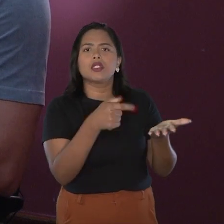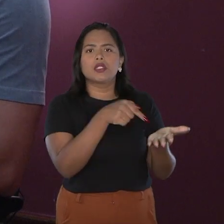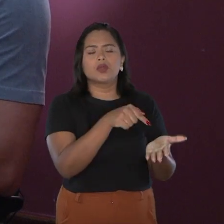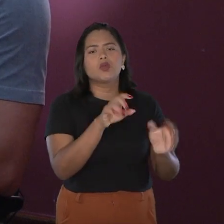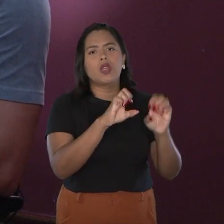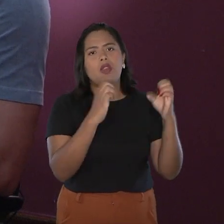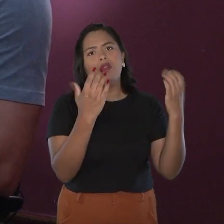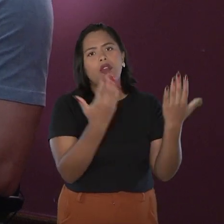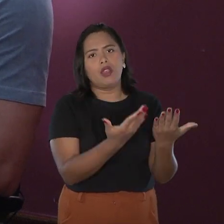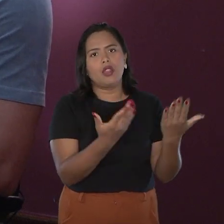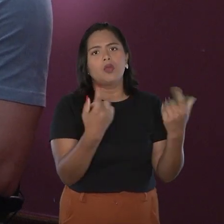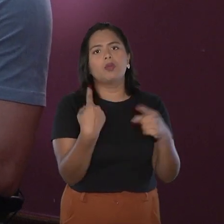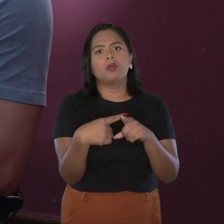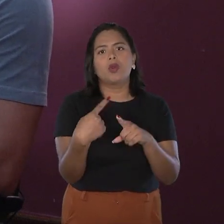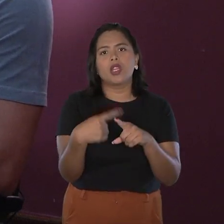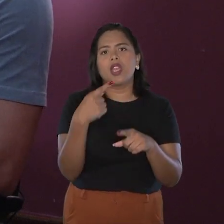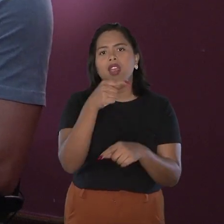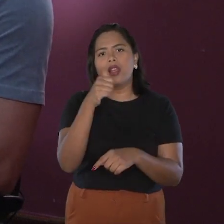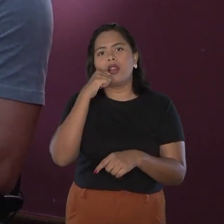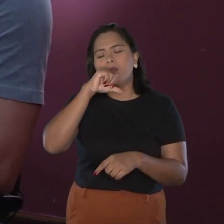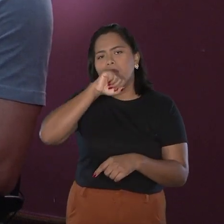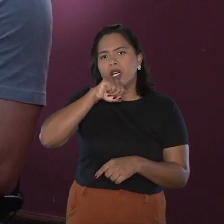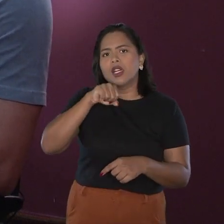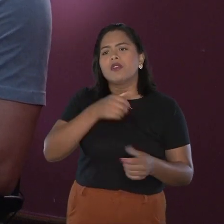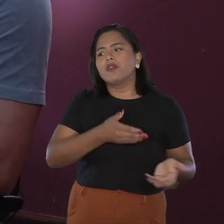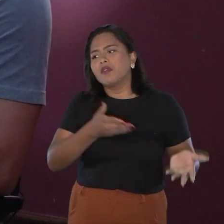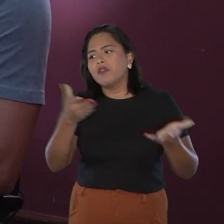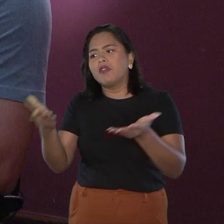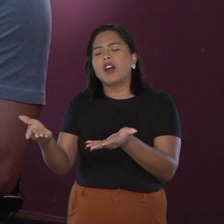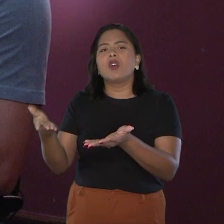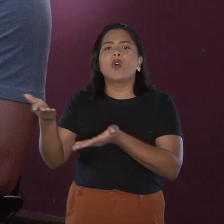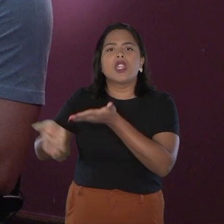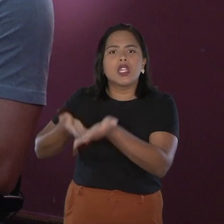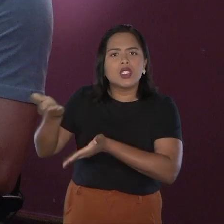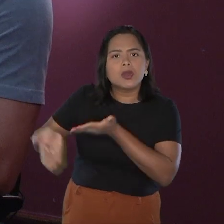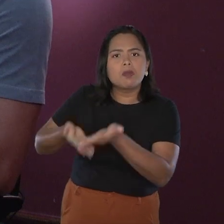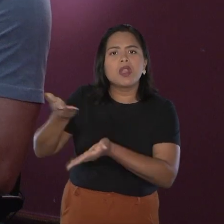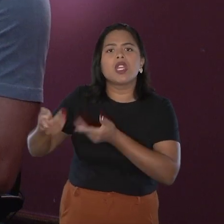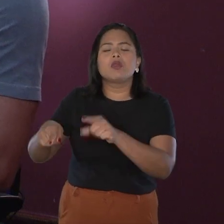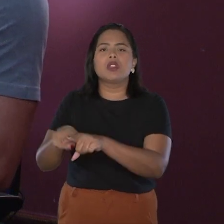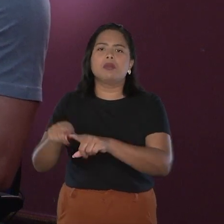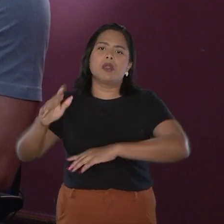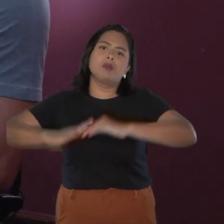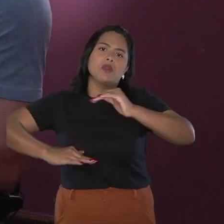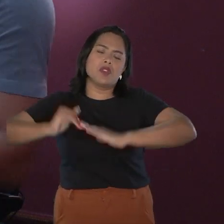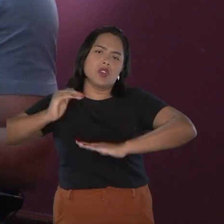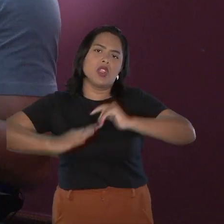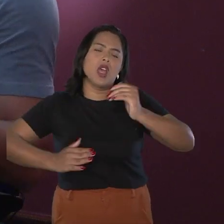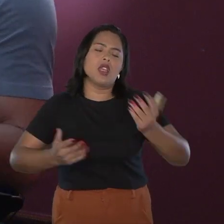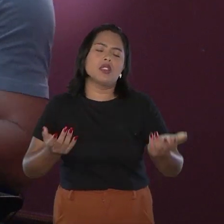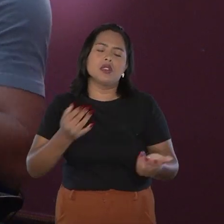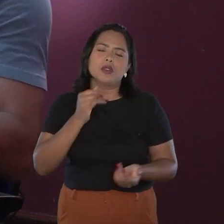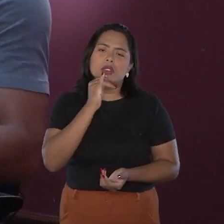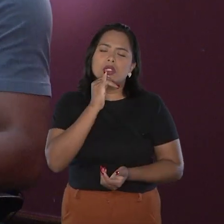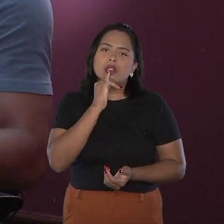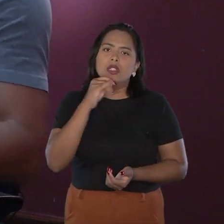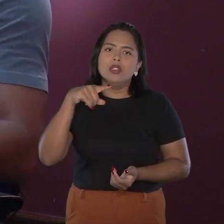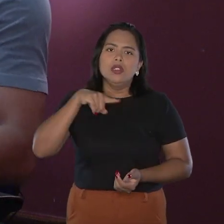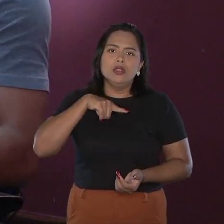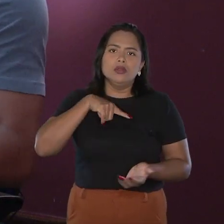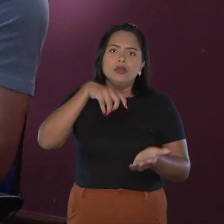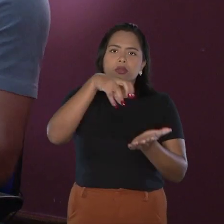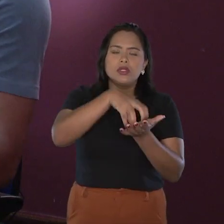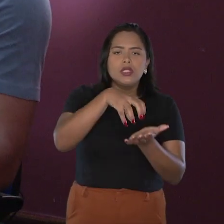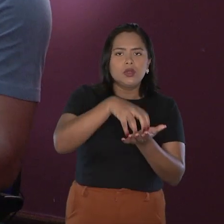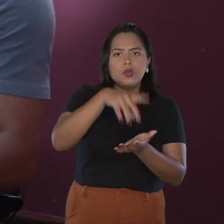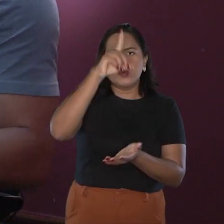são elas que levam os filhos do atendimento são elas que apresentam as maiores demandas assim como os profissionais que atuam nós temos aqui na nossa Clínica